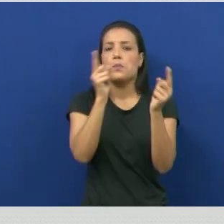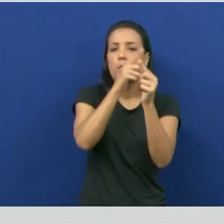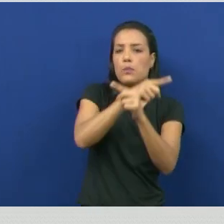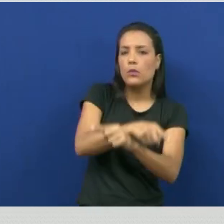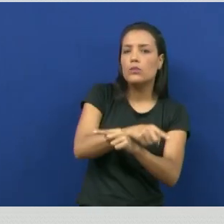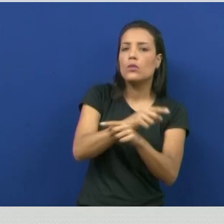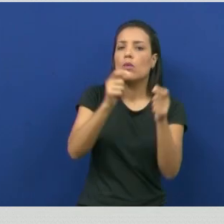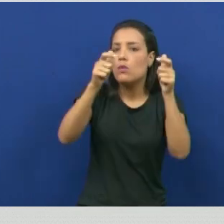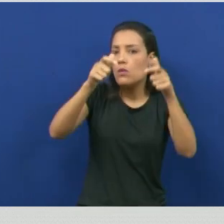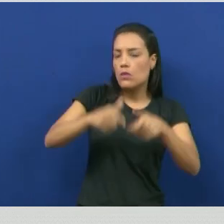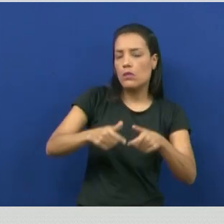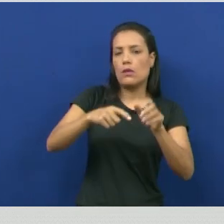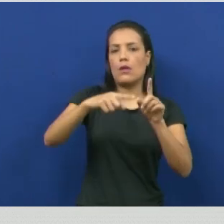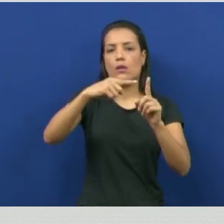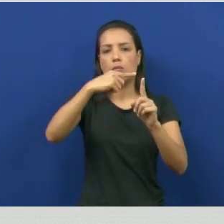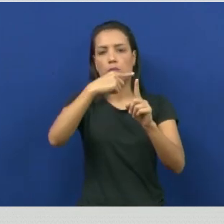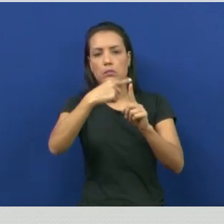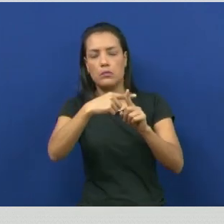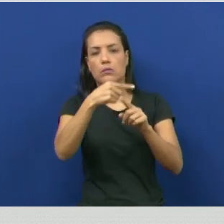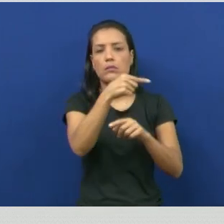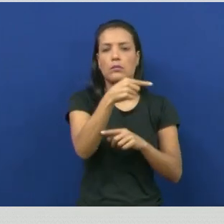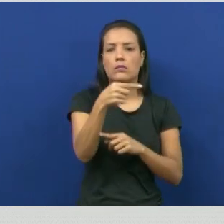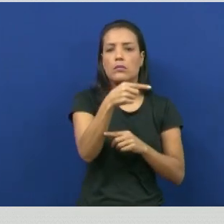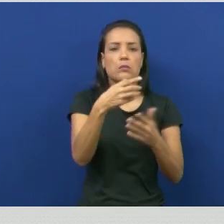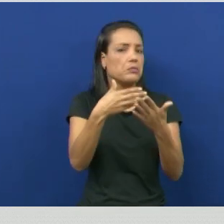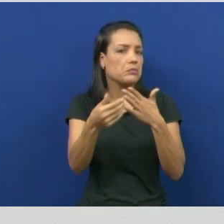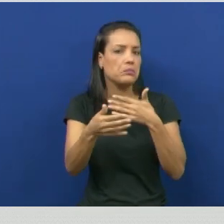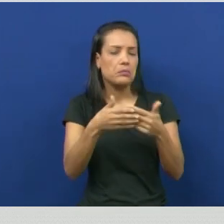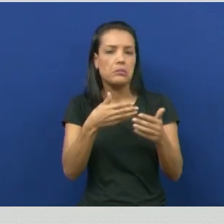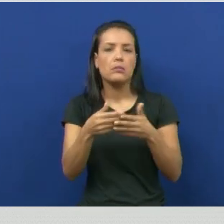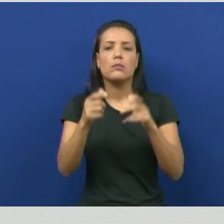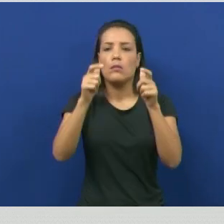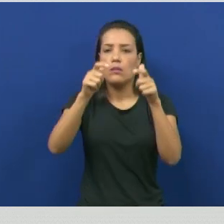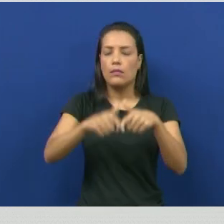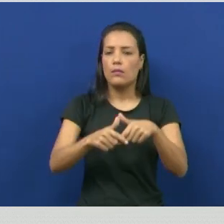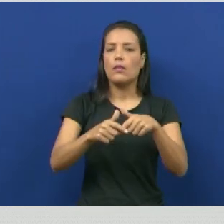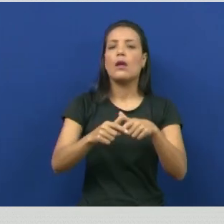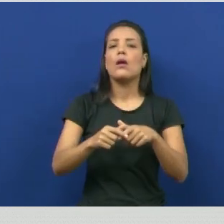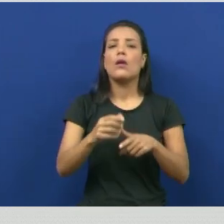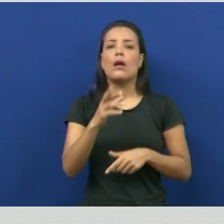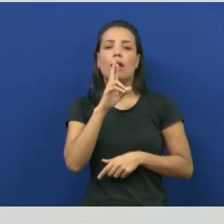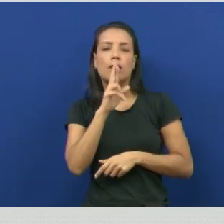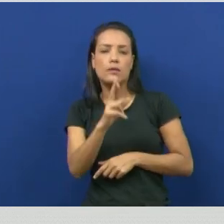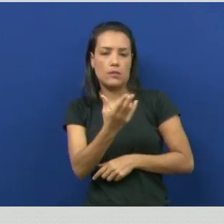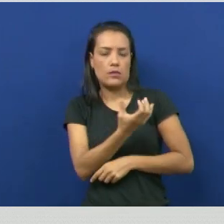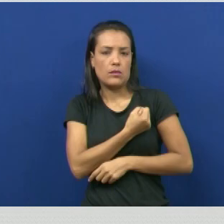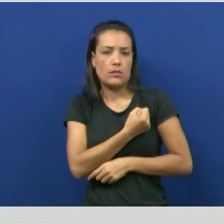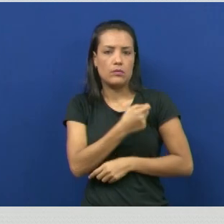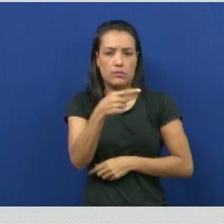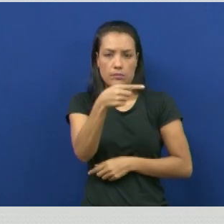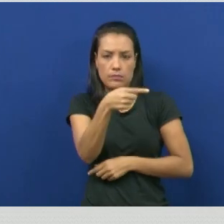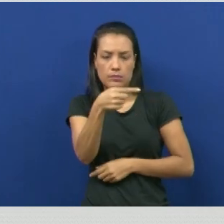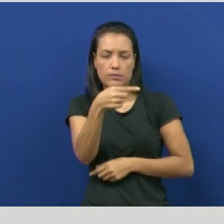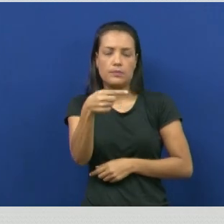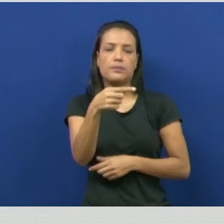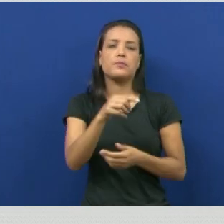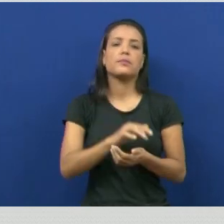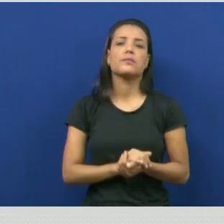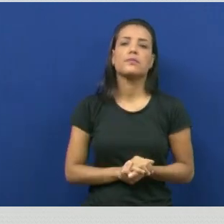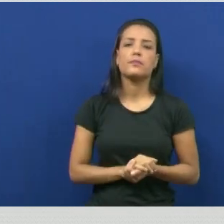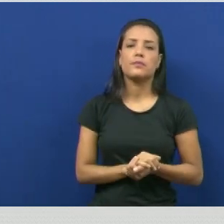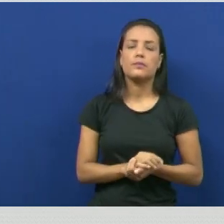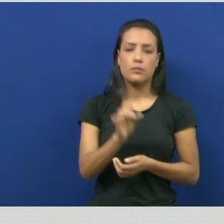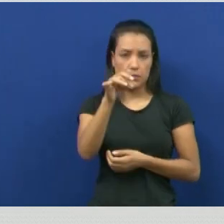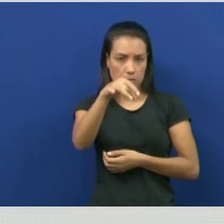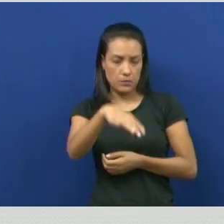segundo ponto diz, que independente da ordem que eles aparecem, sempre vai dar um número negativo. E o último, menos 1 vezes